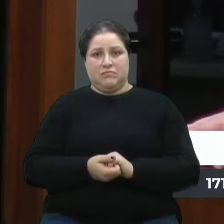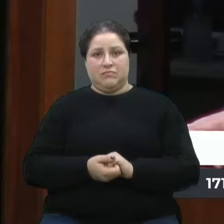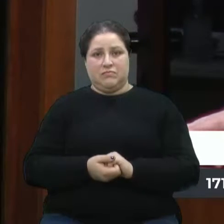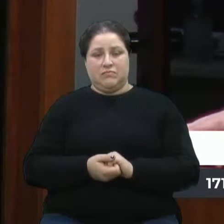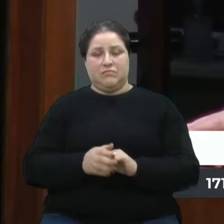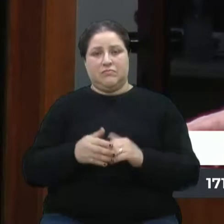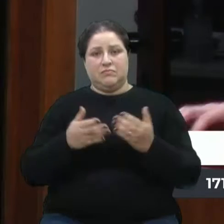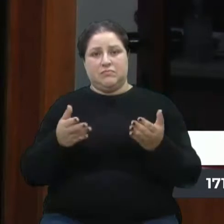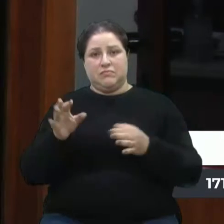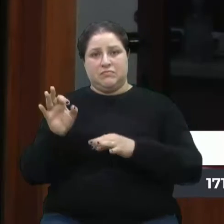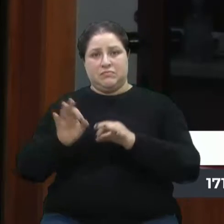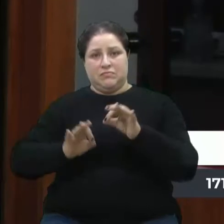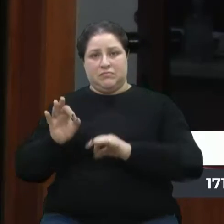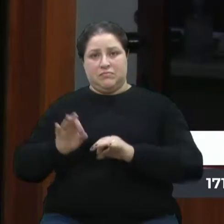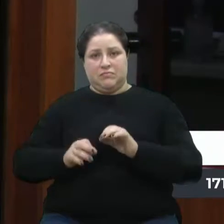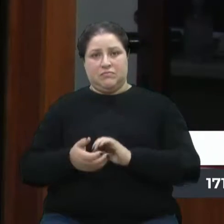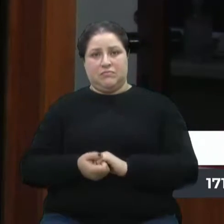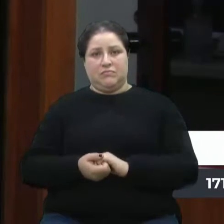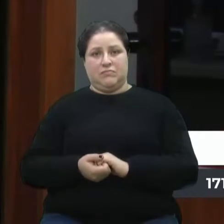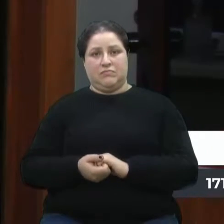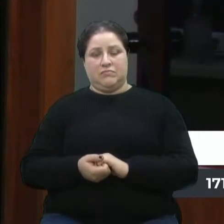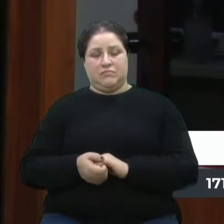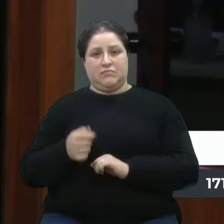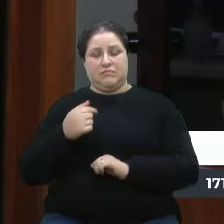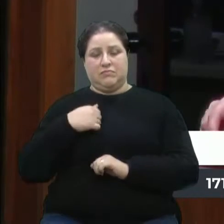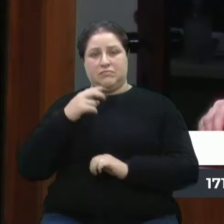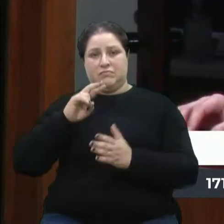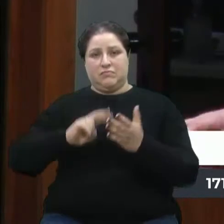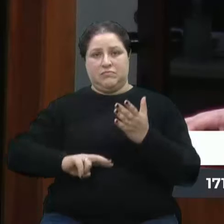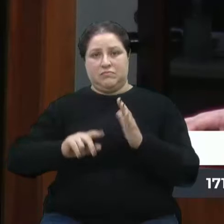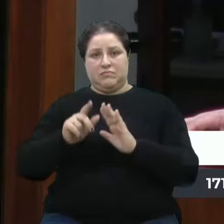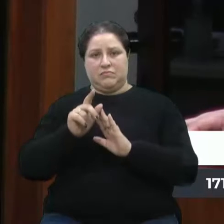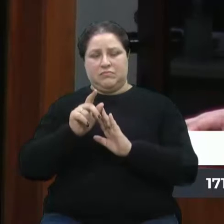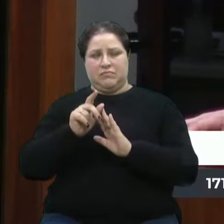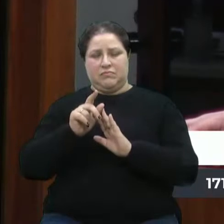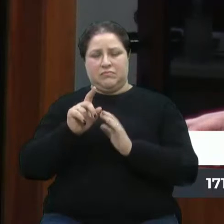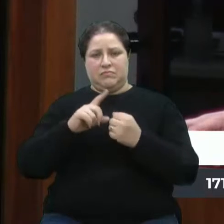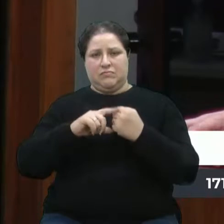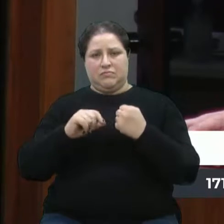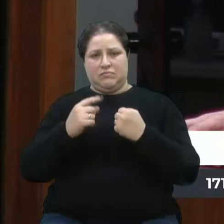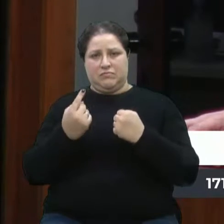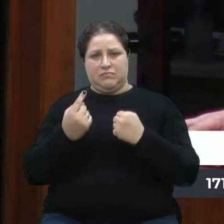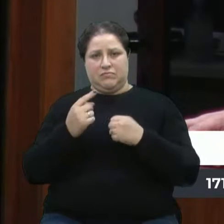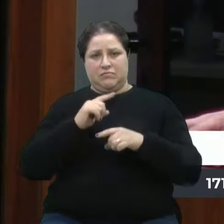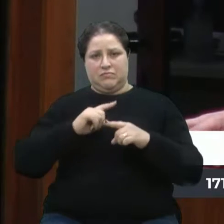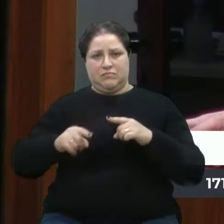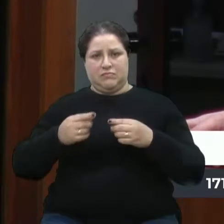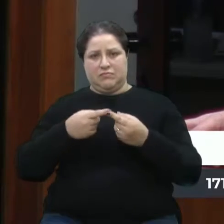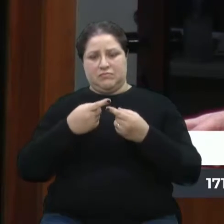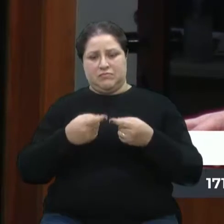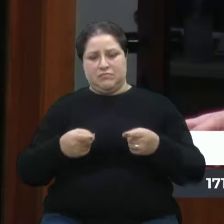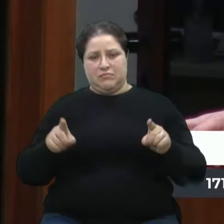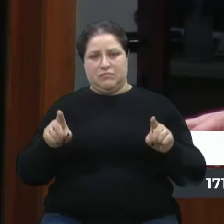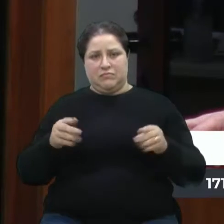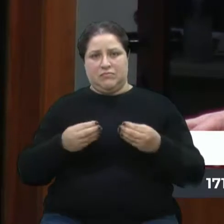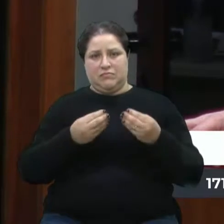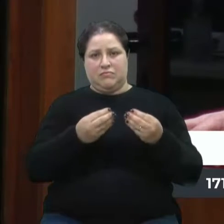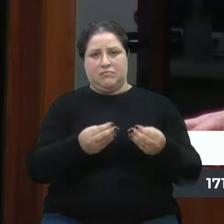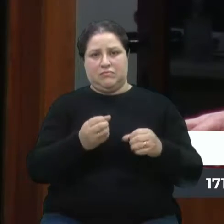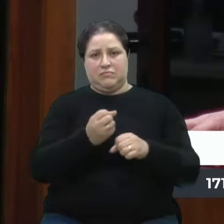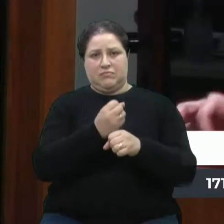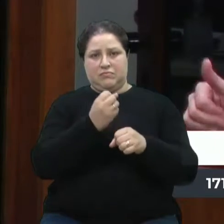Então, nesse projeto, eu vou só ler o artigo primeiro, fica proibida a inauguração e entrega de obras públicas